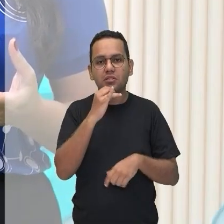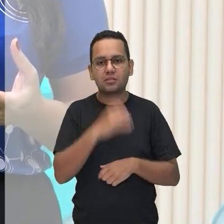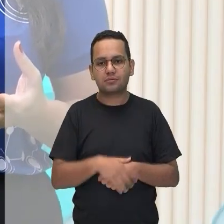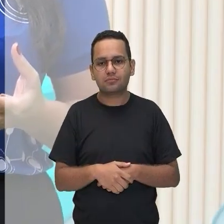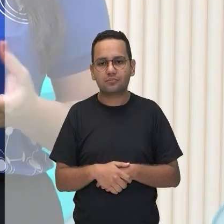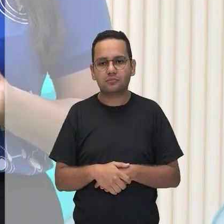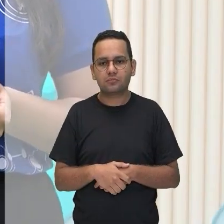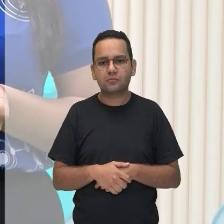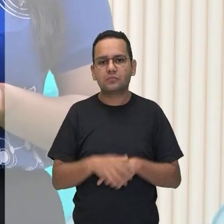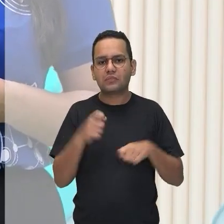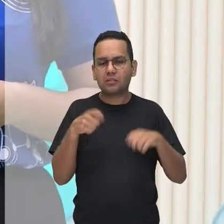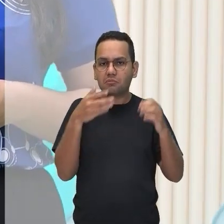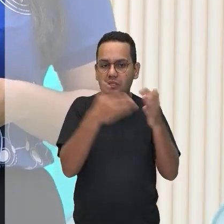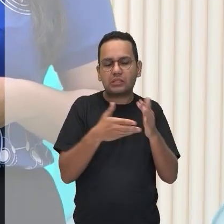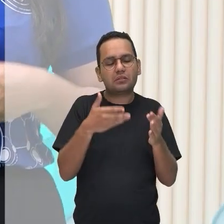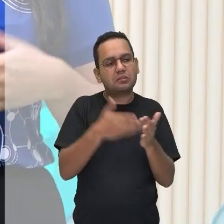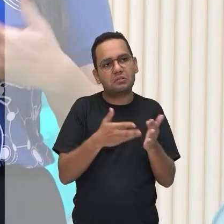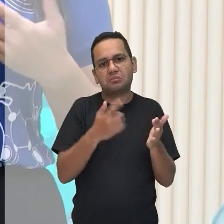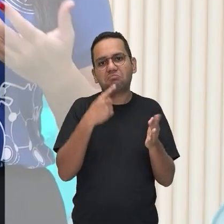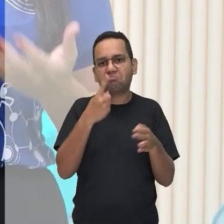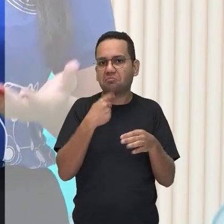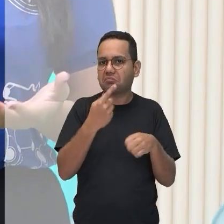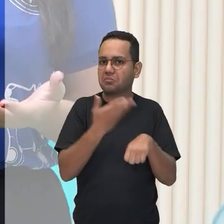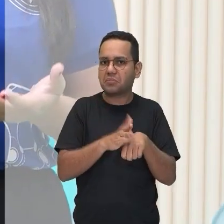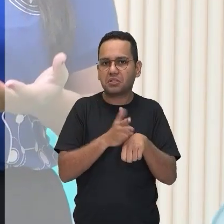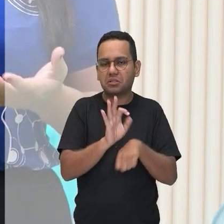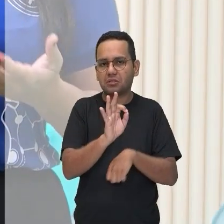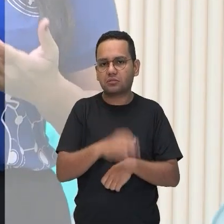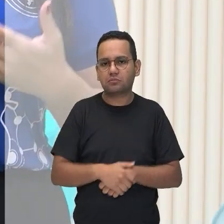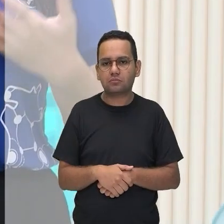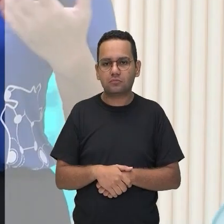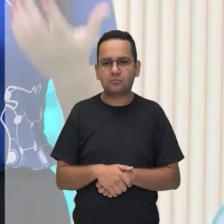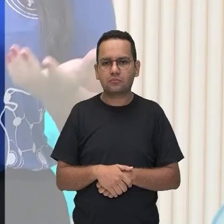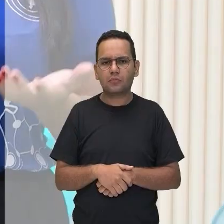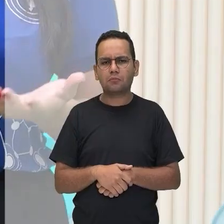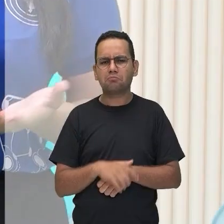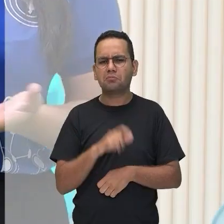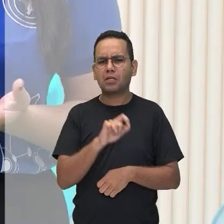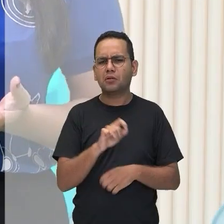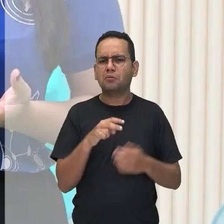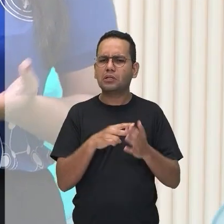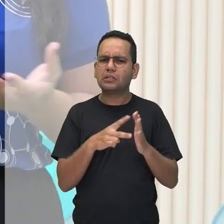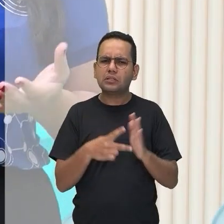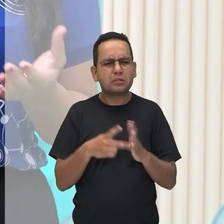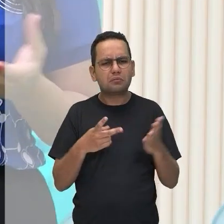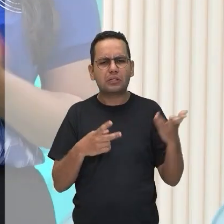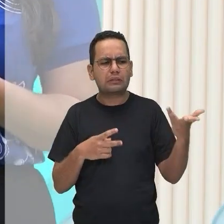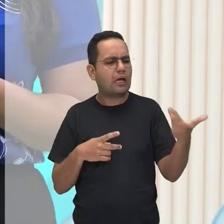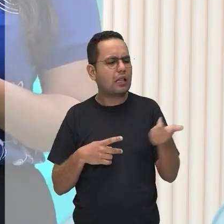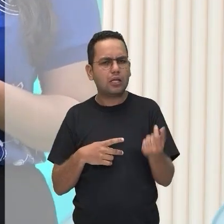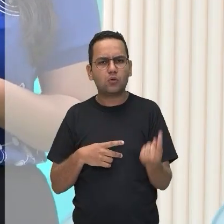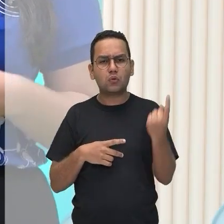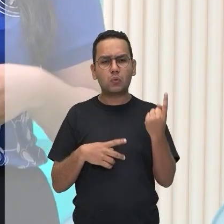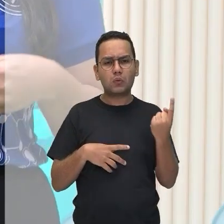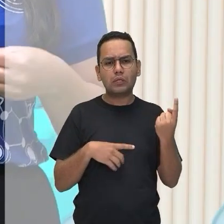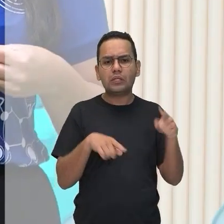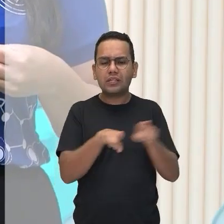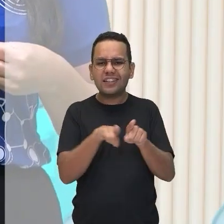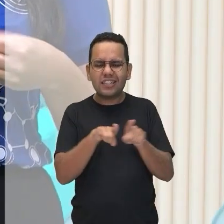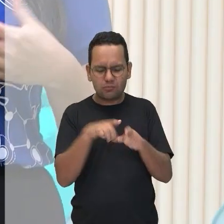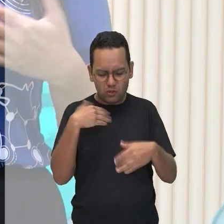aquela prática, perdão. E o que eu quero dizer com talento individual, condição física? Por exemplo, quando você